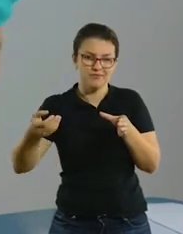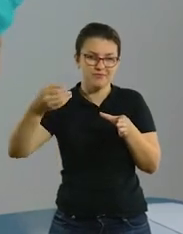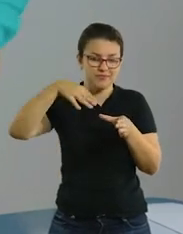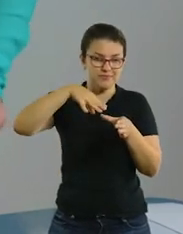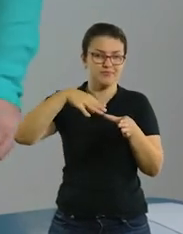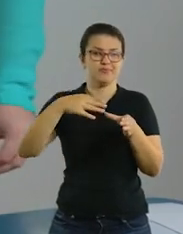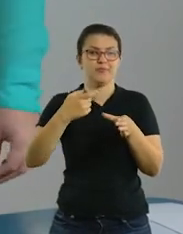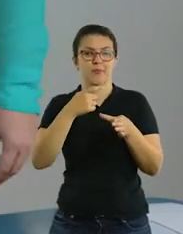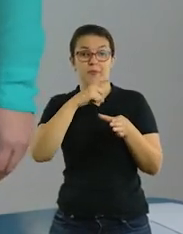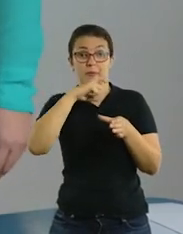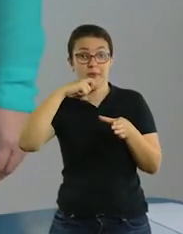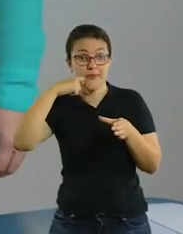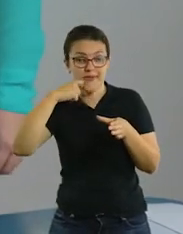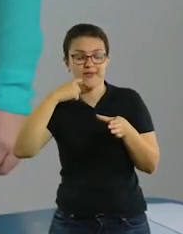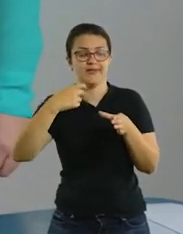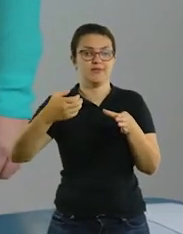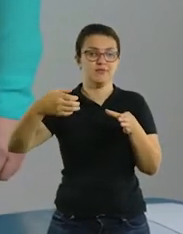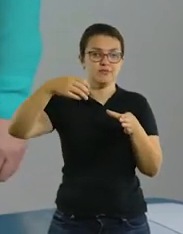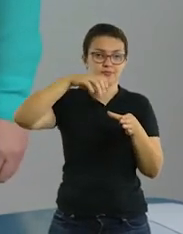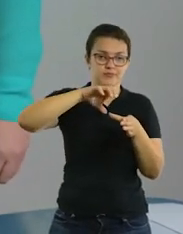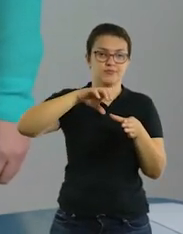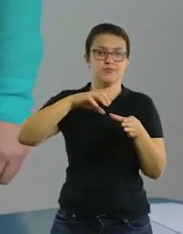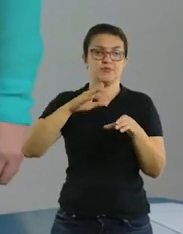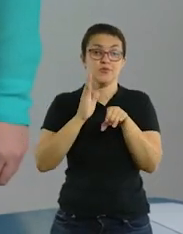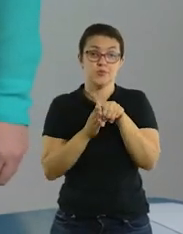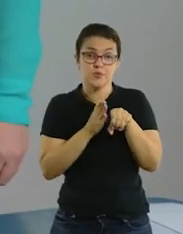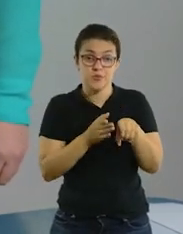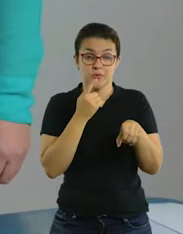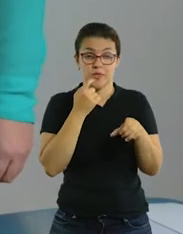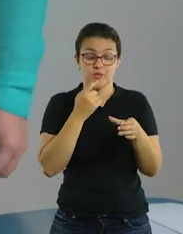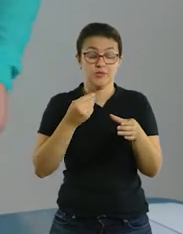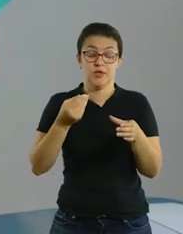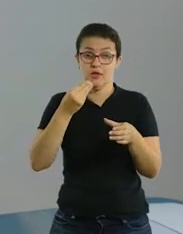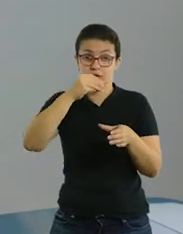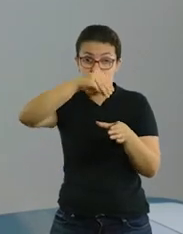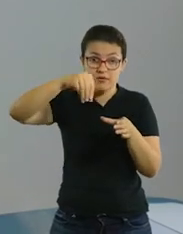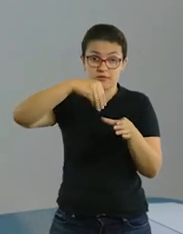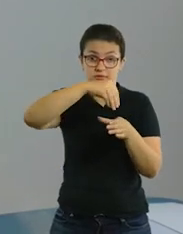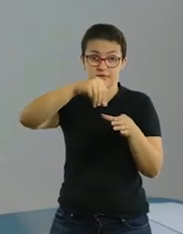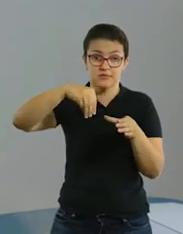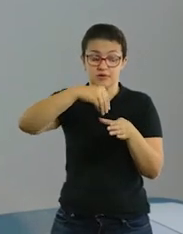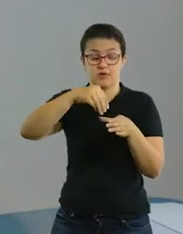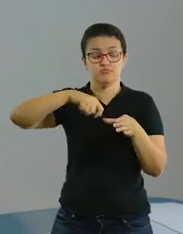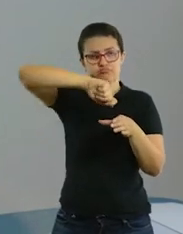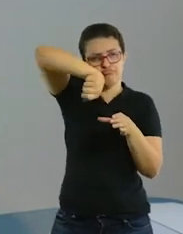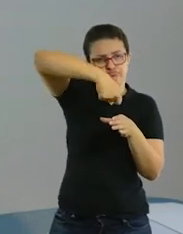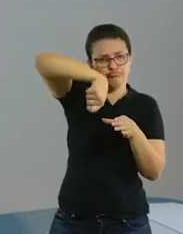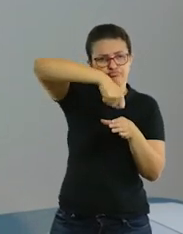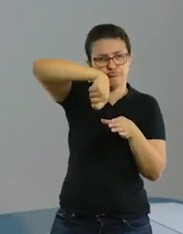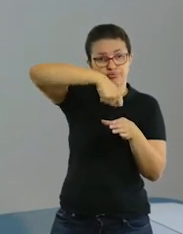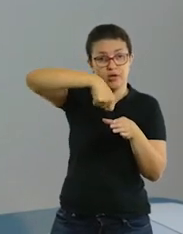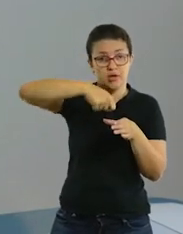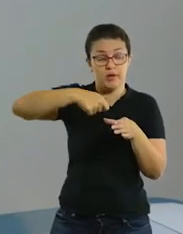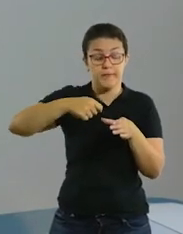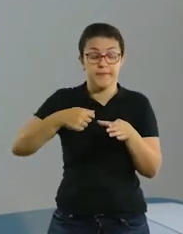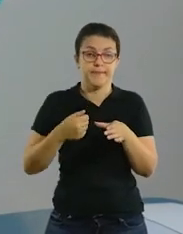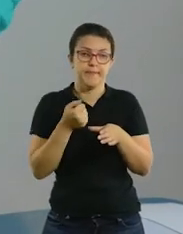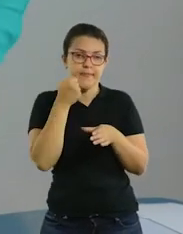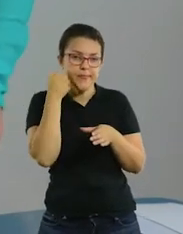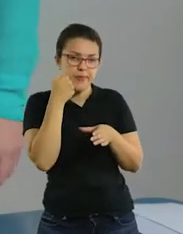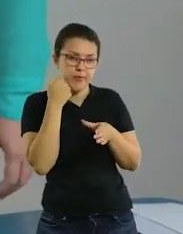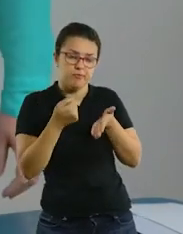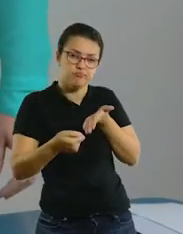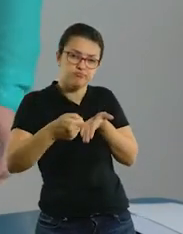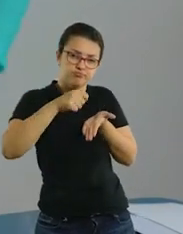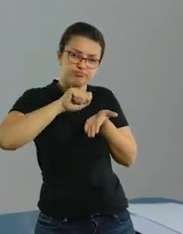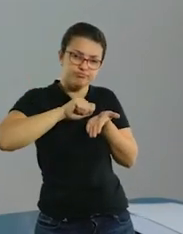a maionese, ovos, tomate, salsinha e o sal. Passe essa mistura nas fatias de pão.